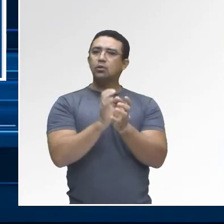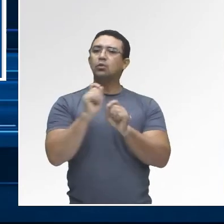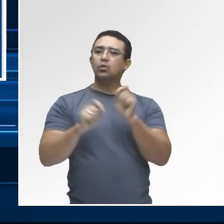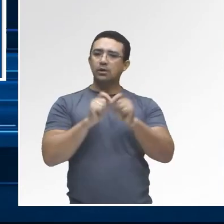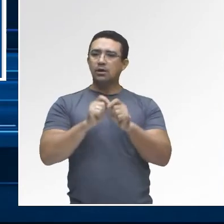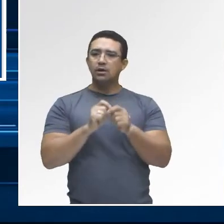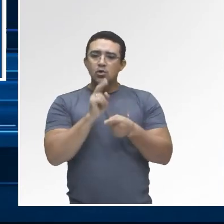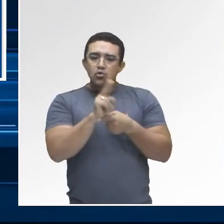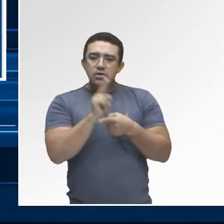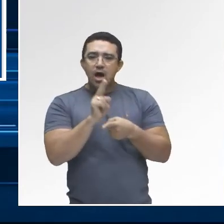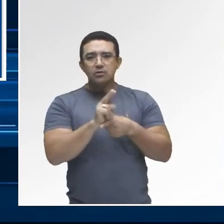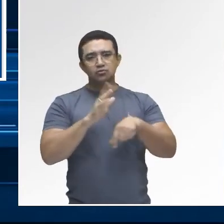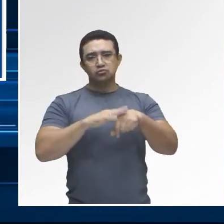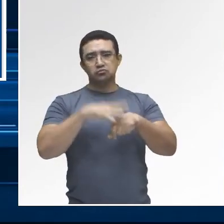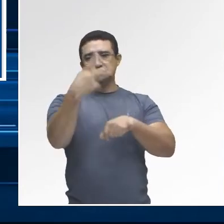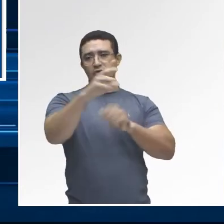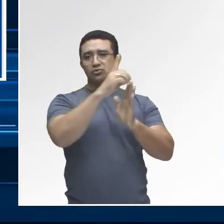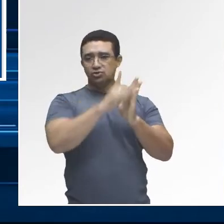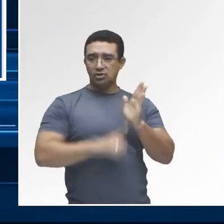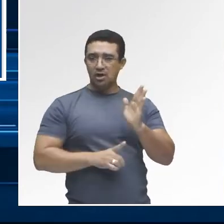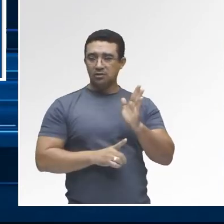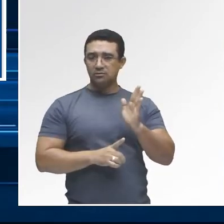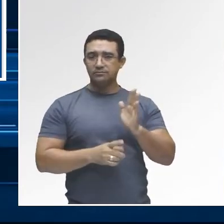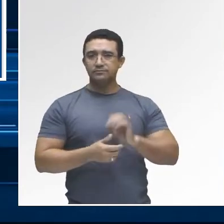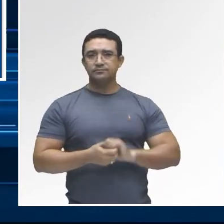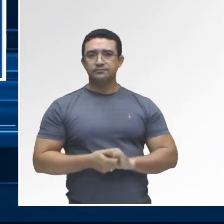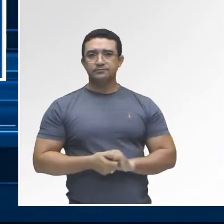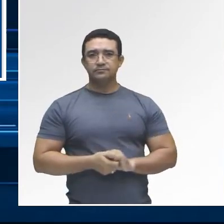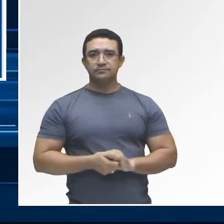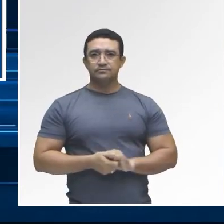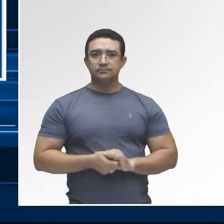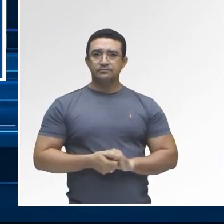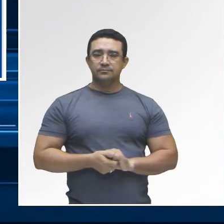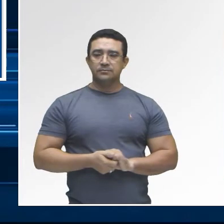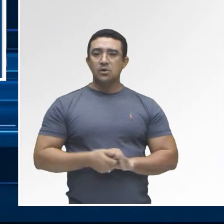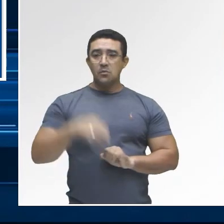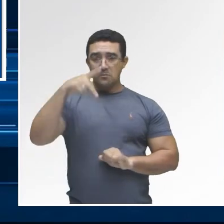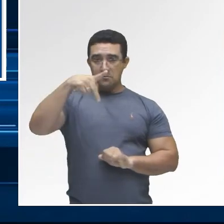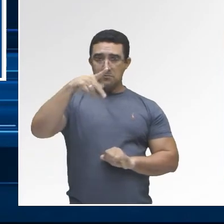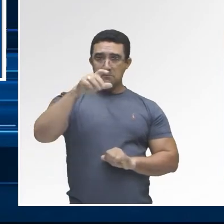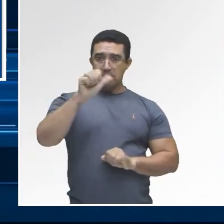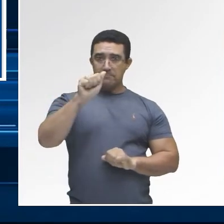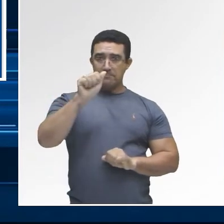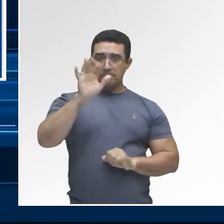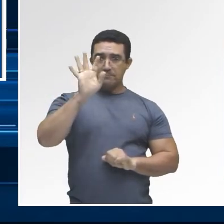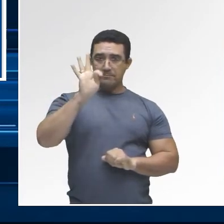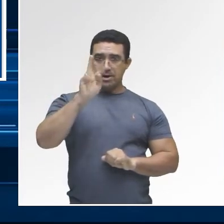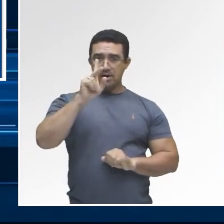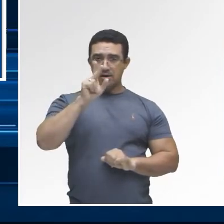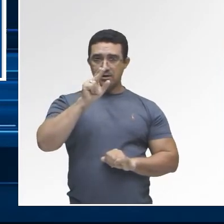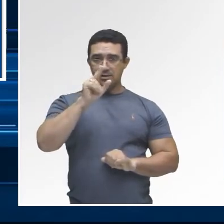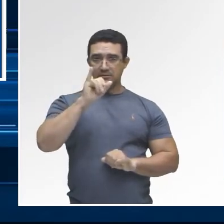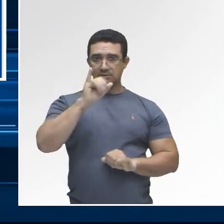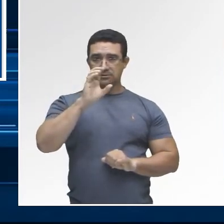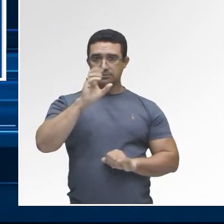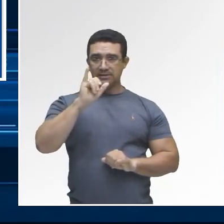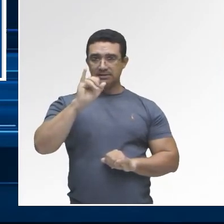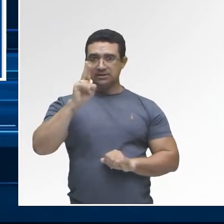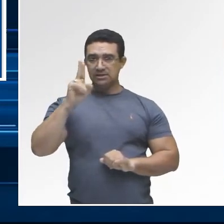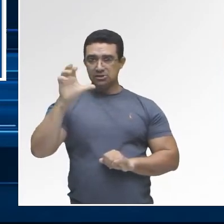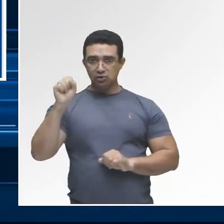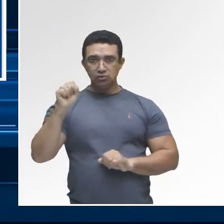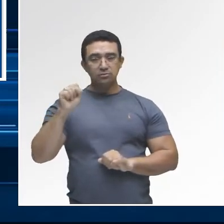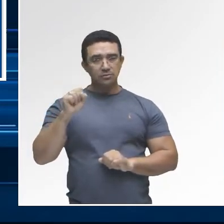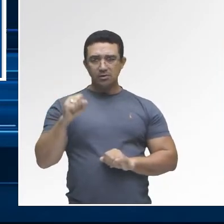não interessa que a grande massa de plebeus estivesse desempregada, eles estavam tendo lucro, tá ótimo. Isso é egoísmo da